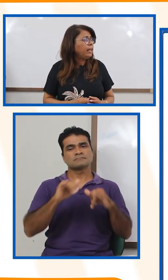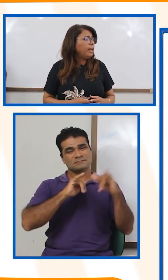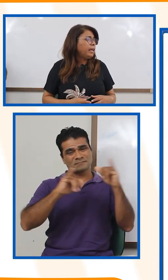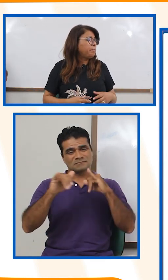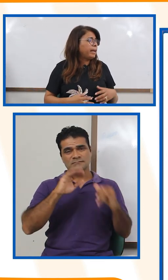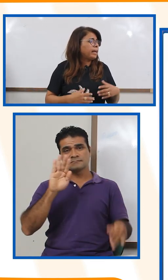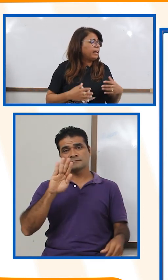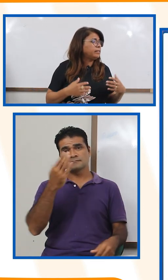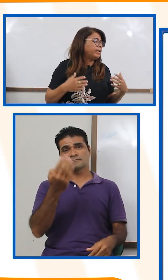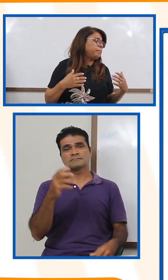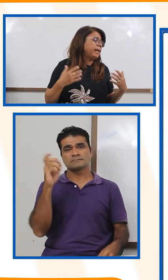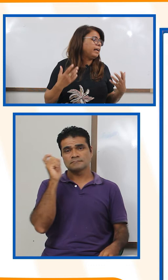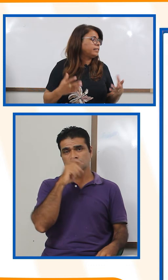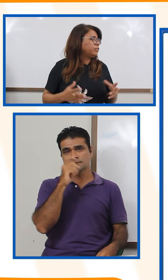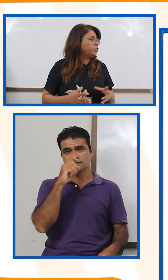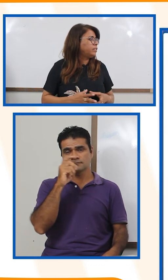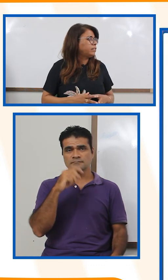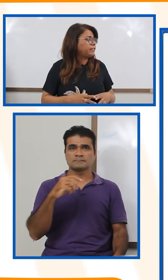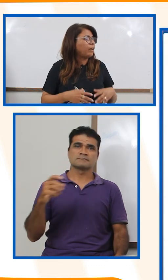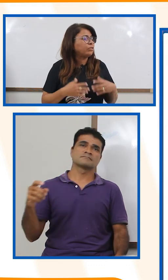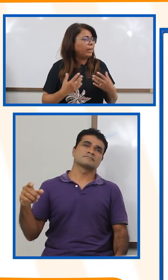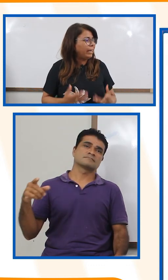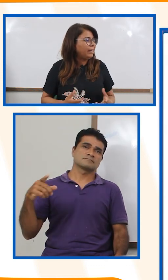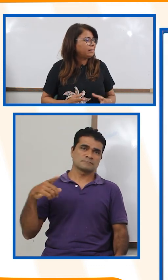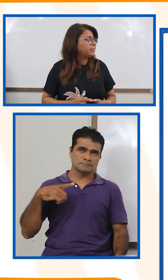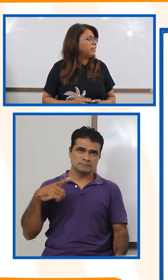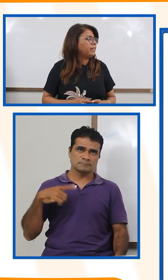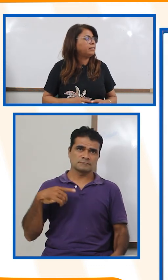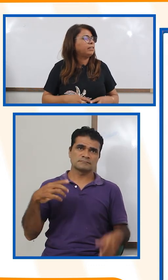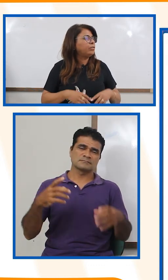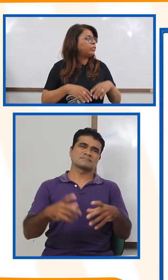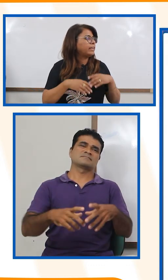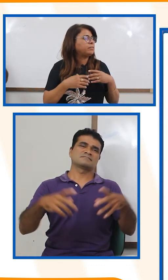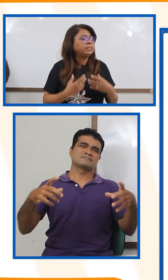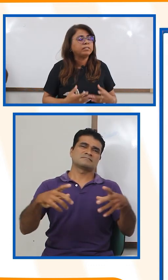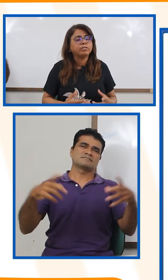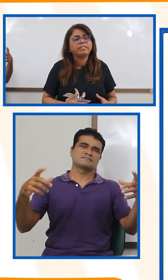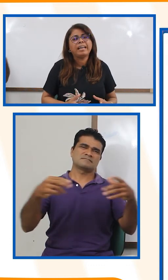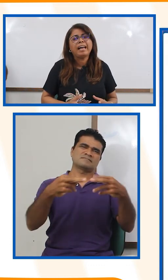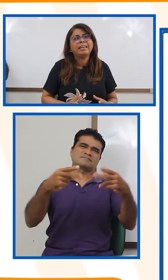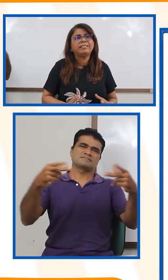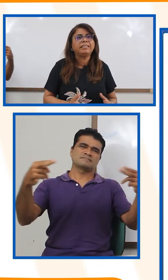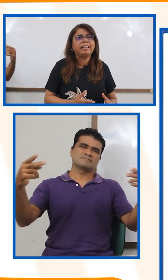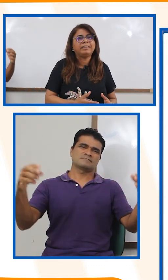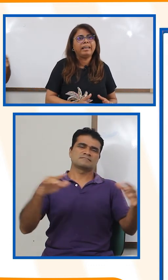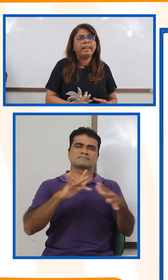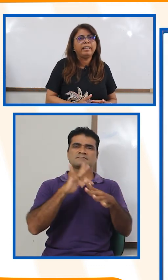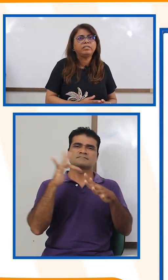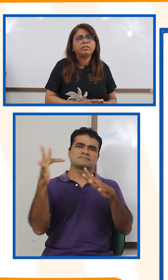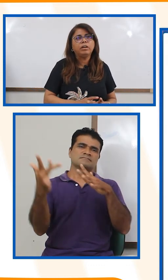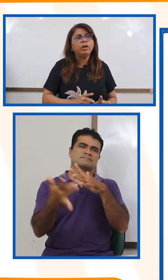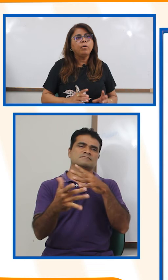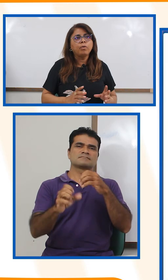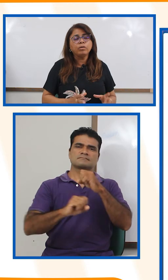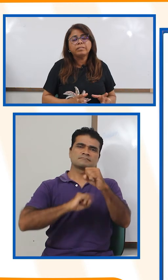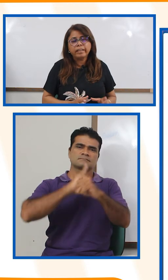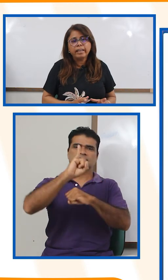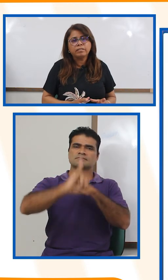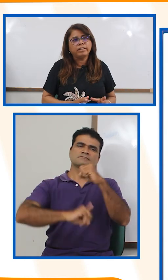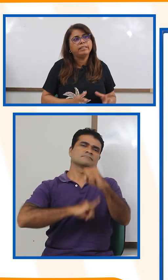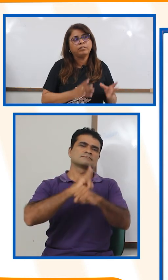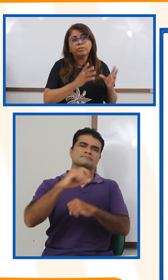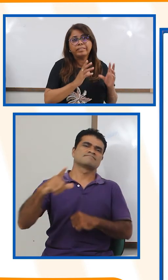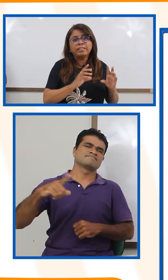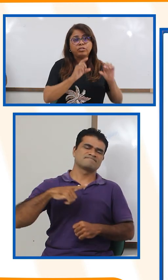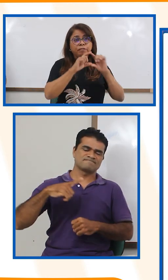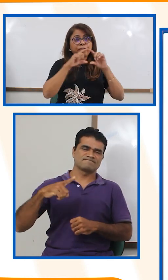né? Empregando as notícias fraudulentas, né, que circulam nas mídias sociais e na internet, o